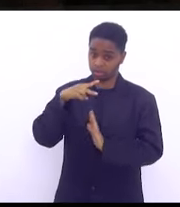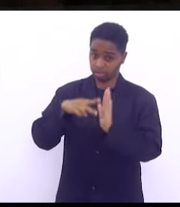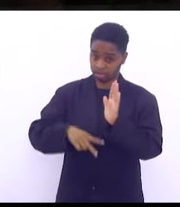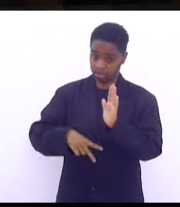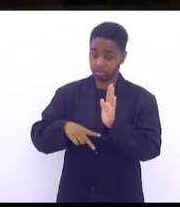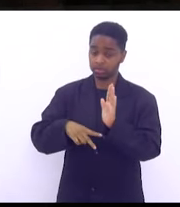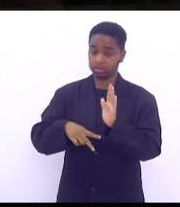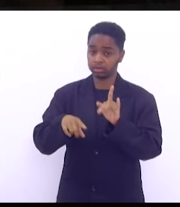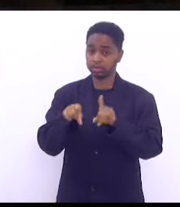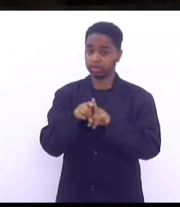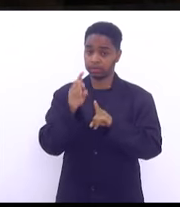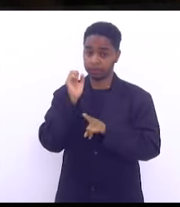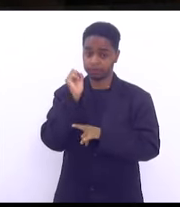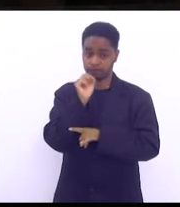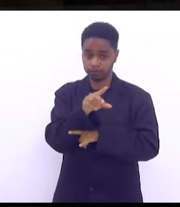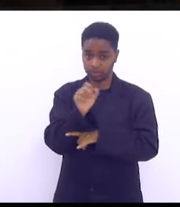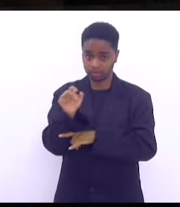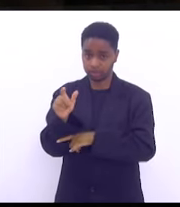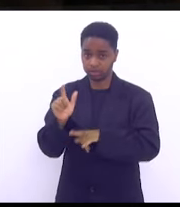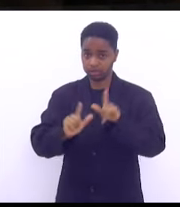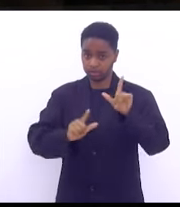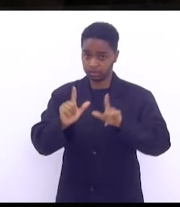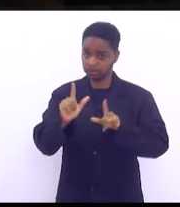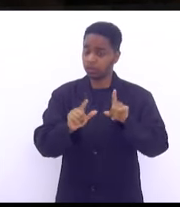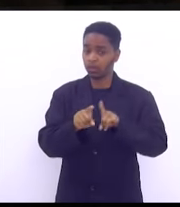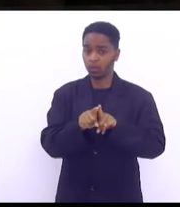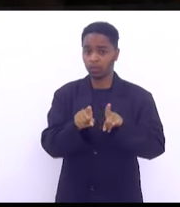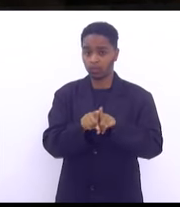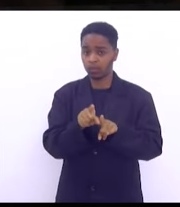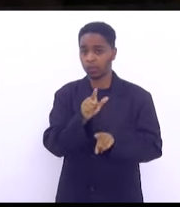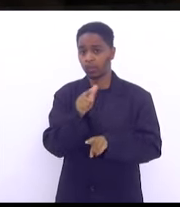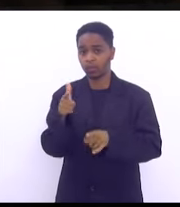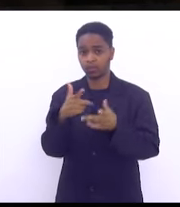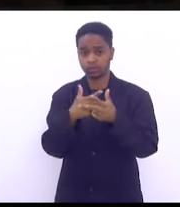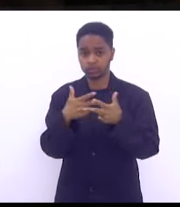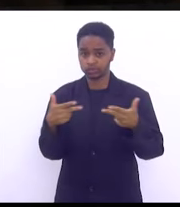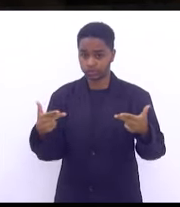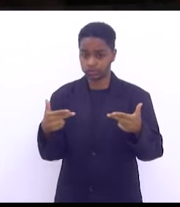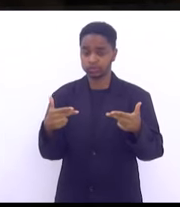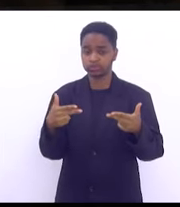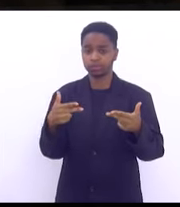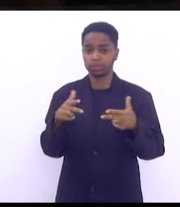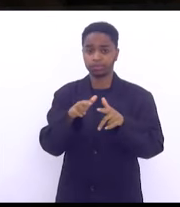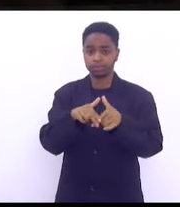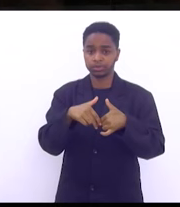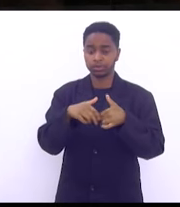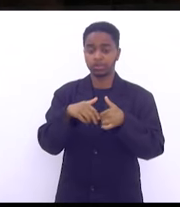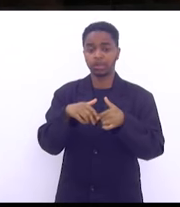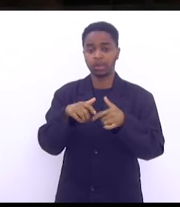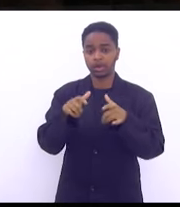na televisão, foi uma outra tragédia também em parte do estado de São Paulo.